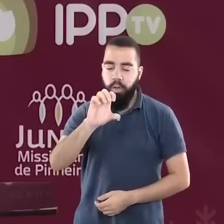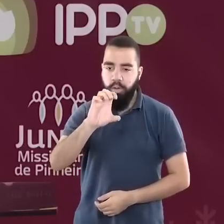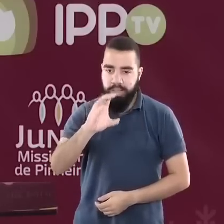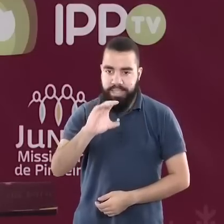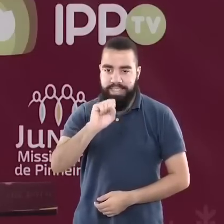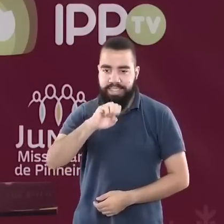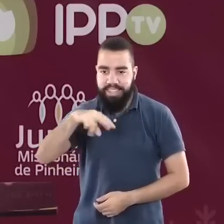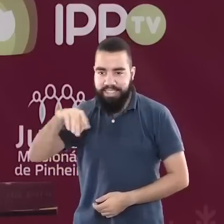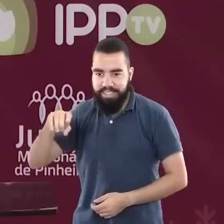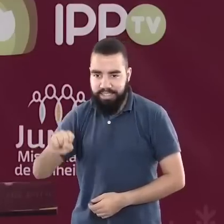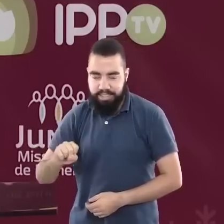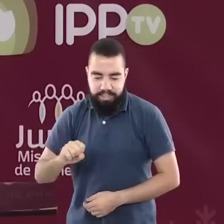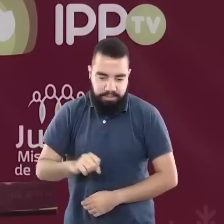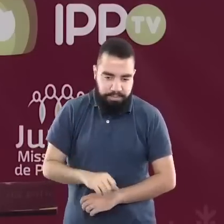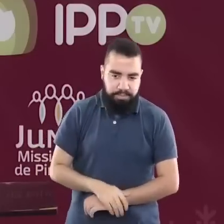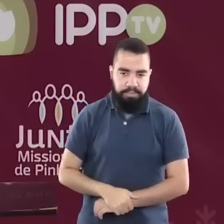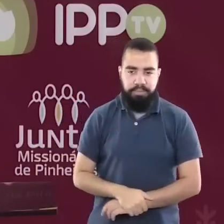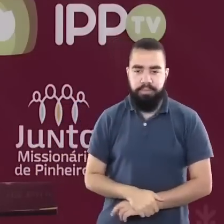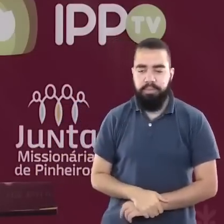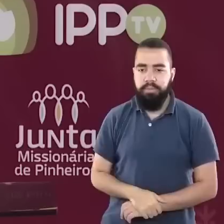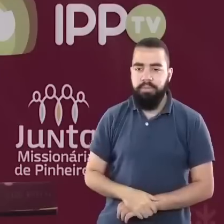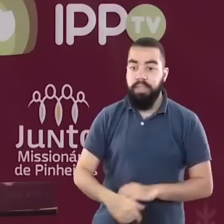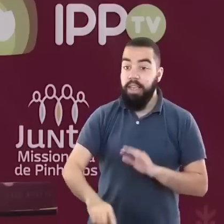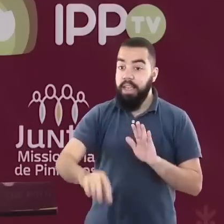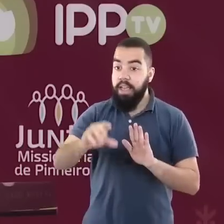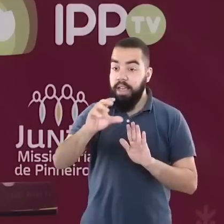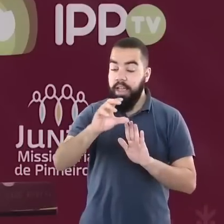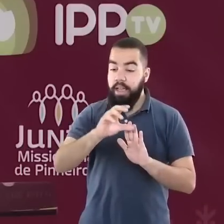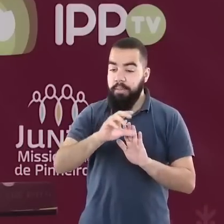na parte final do verso 11